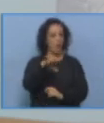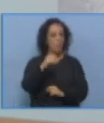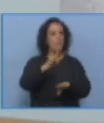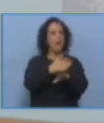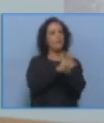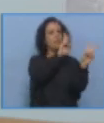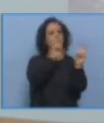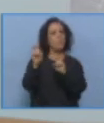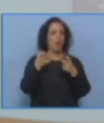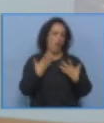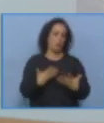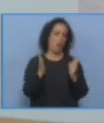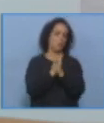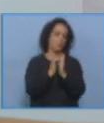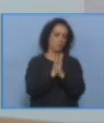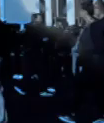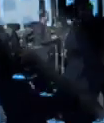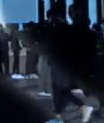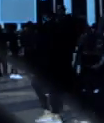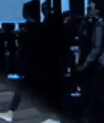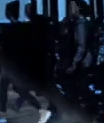temas da atualidade religiosa.